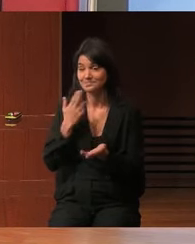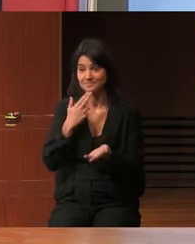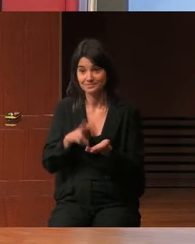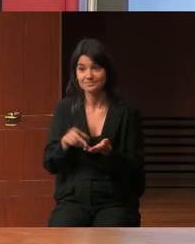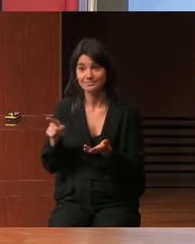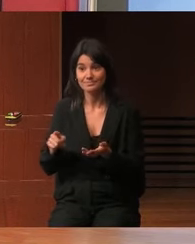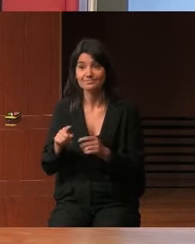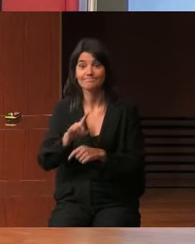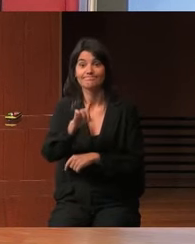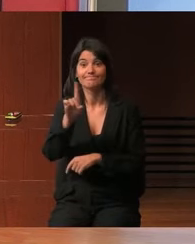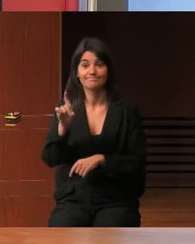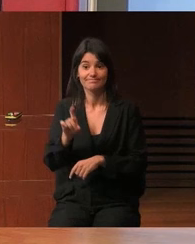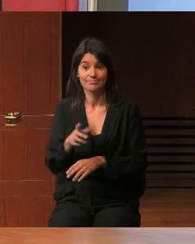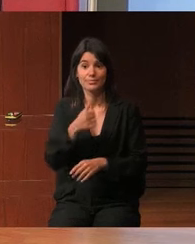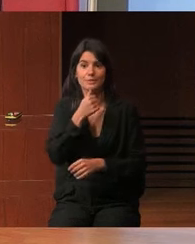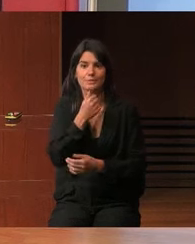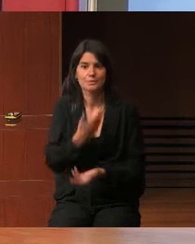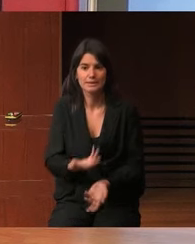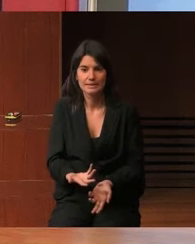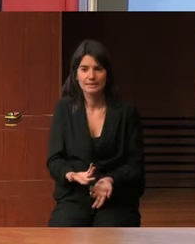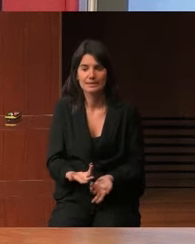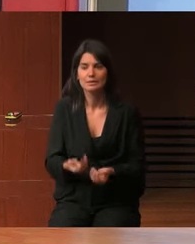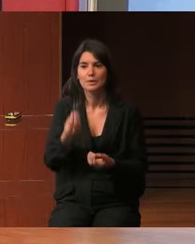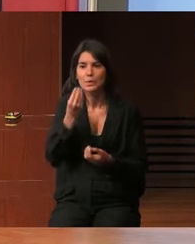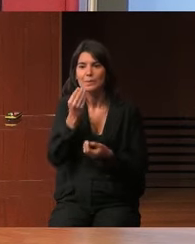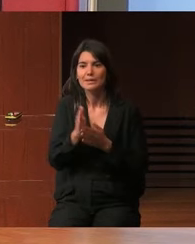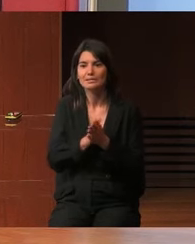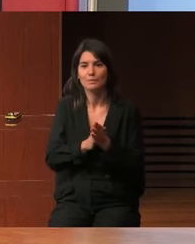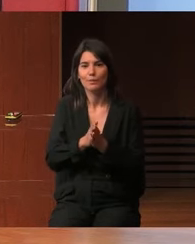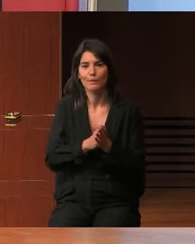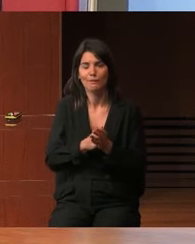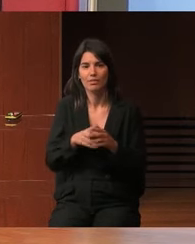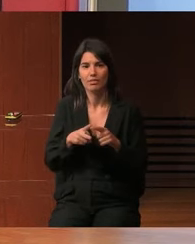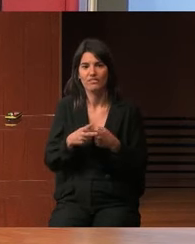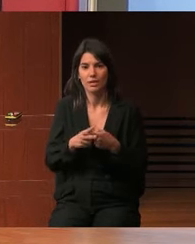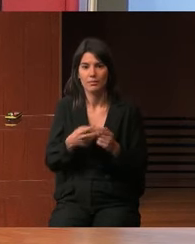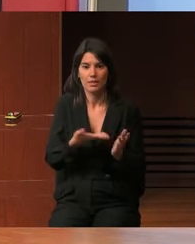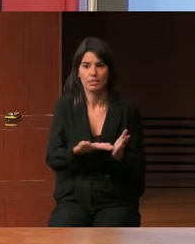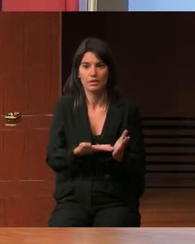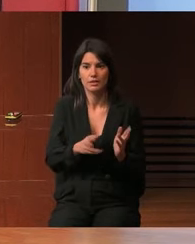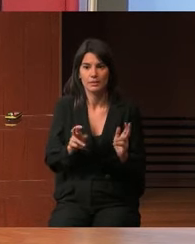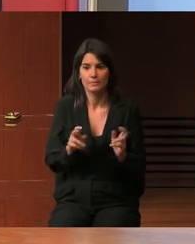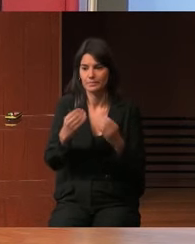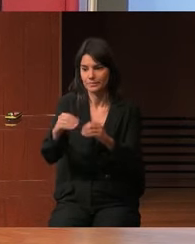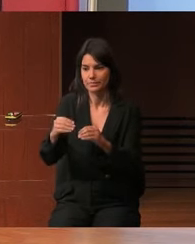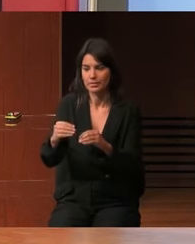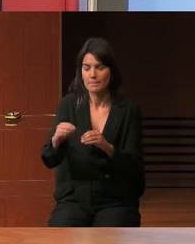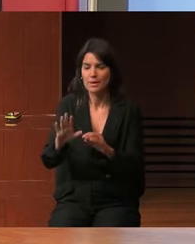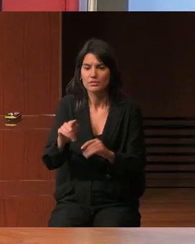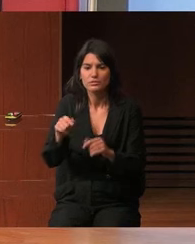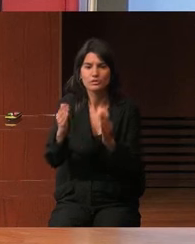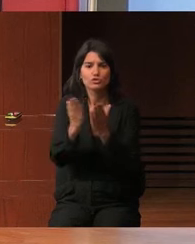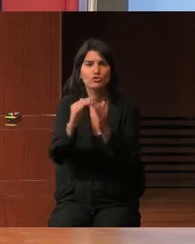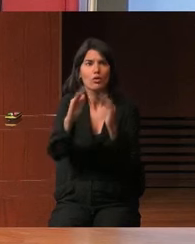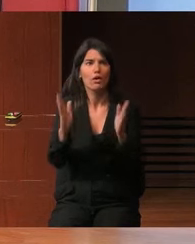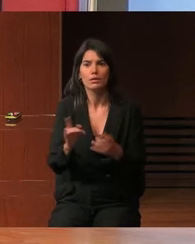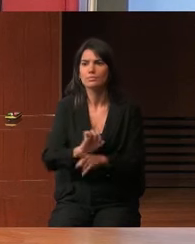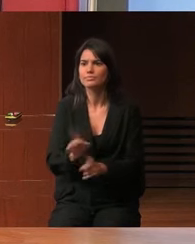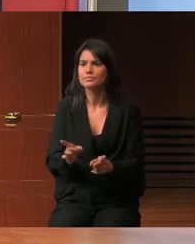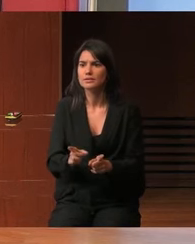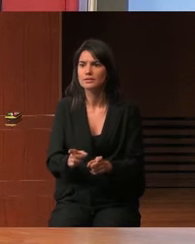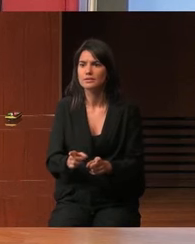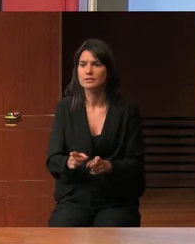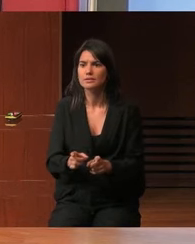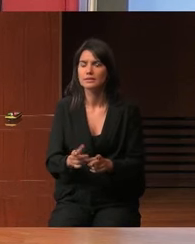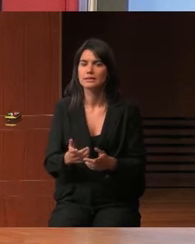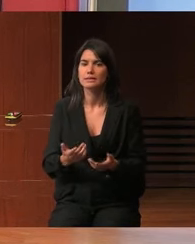não é? Como é que se usa pedagogicamente uma ferramenta que depois a escola proíbe? E